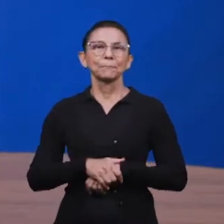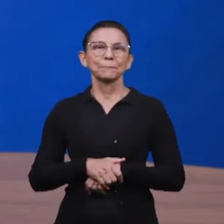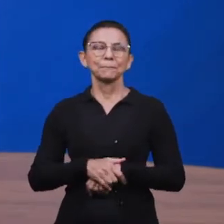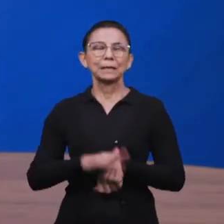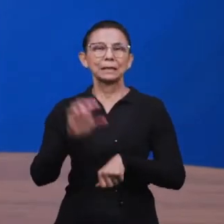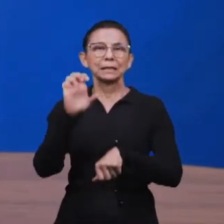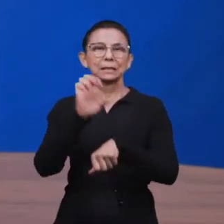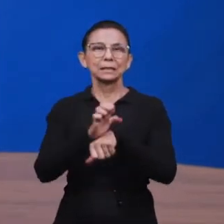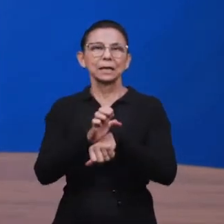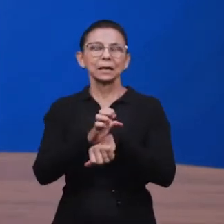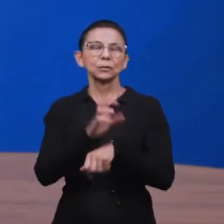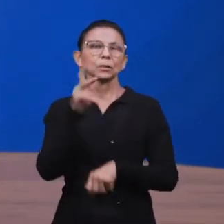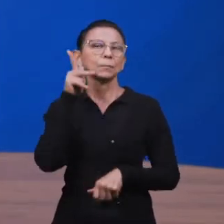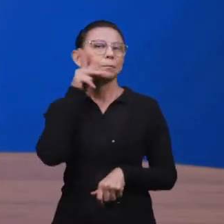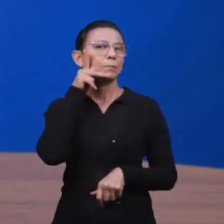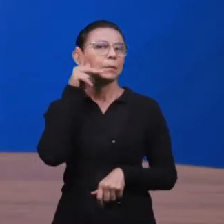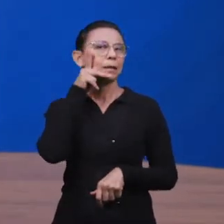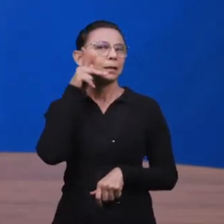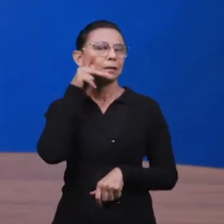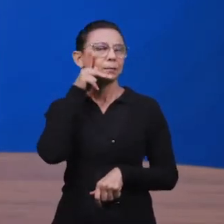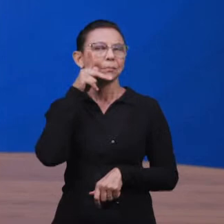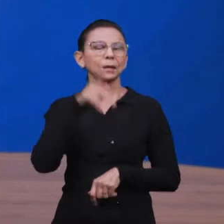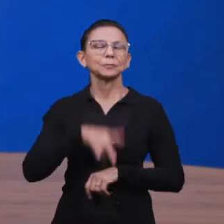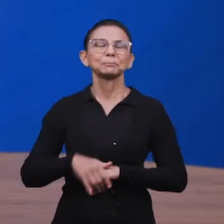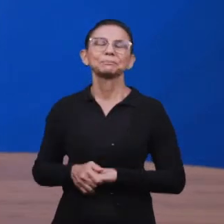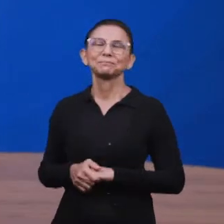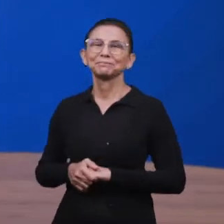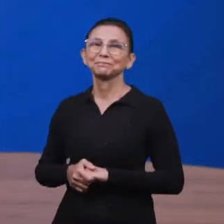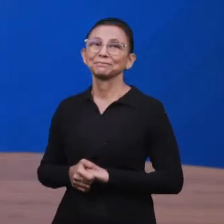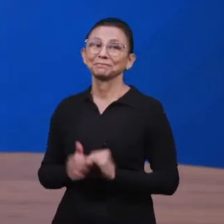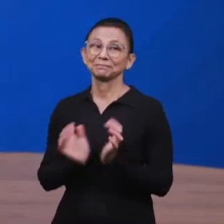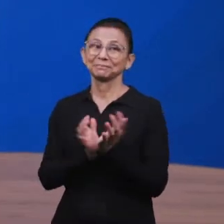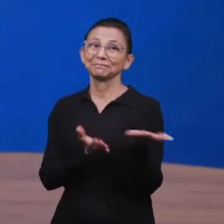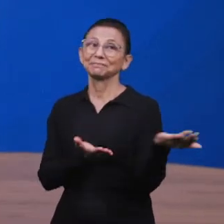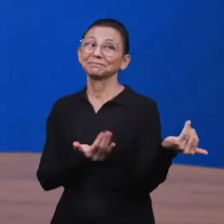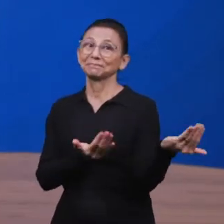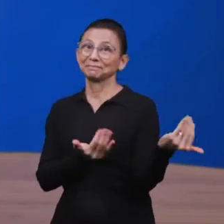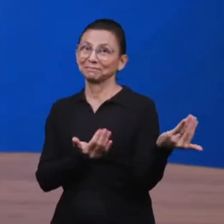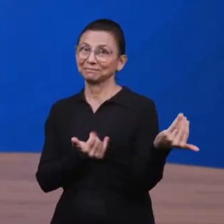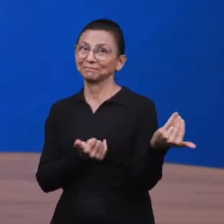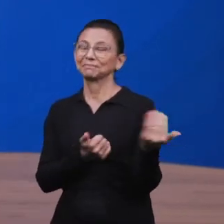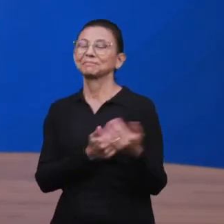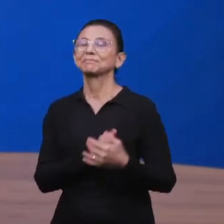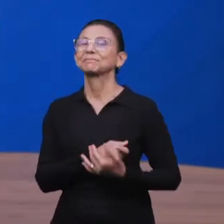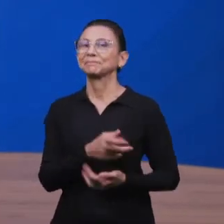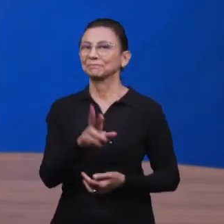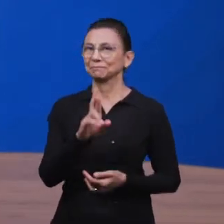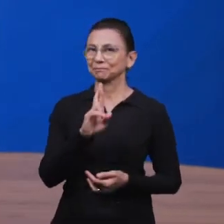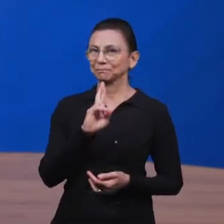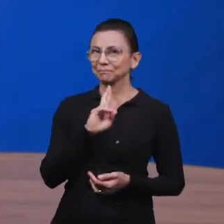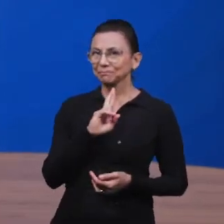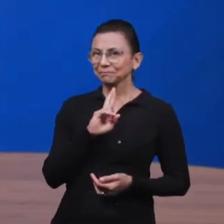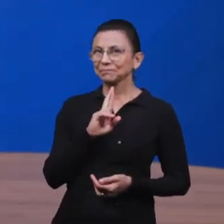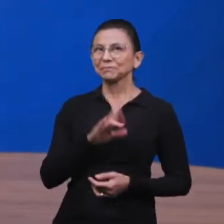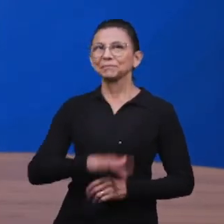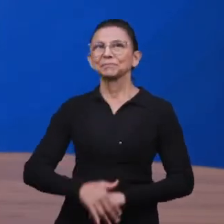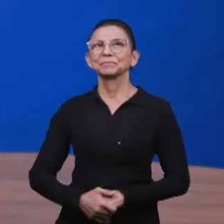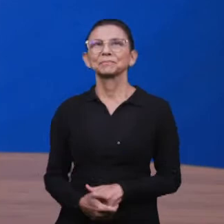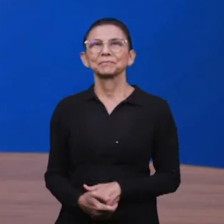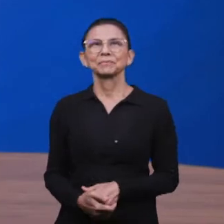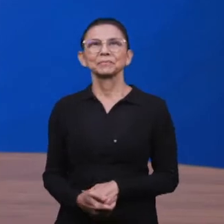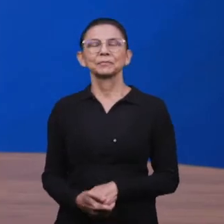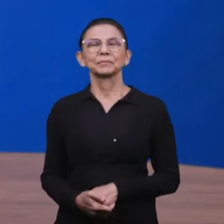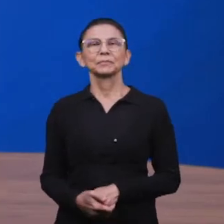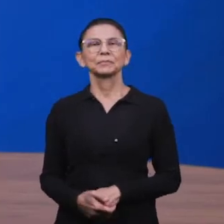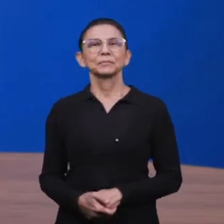onde lá a nossa igreja de Catolé do Rocha, o nosso grupo de jovens ali, dando ali as respostas muito bem colocadas do nosso grupo de